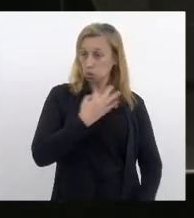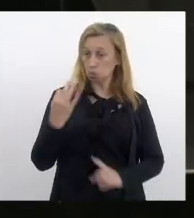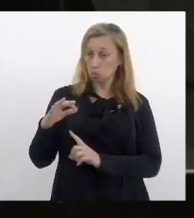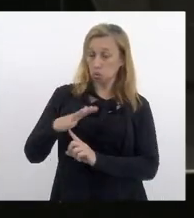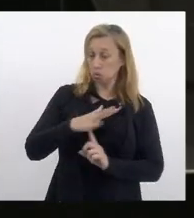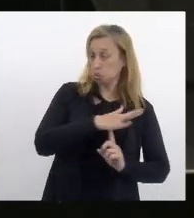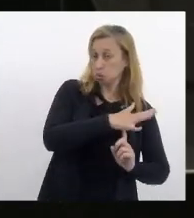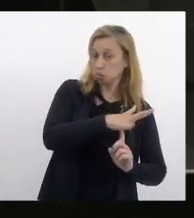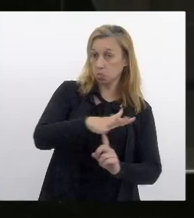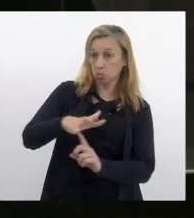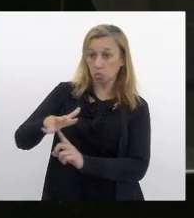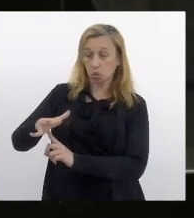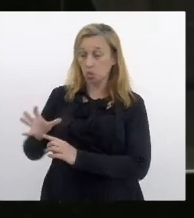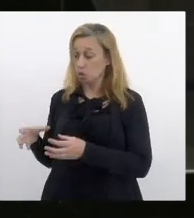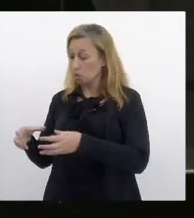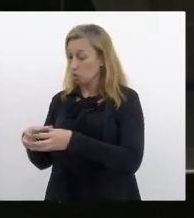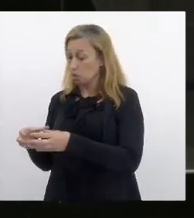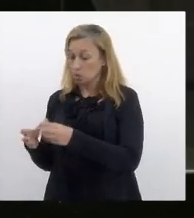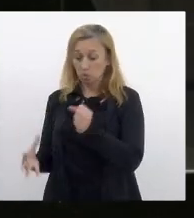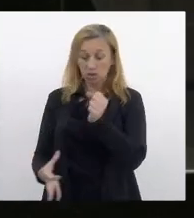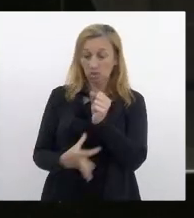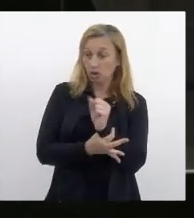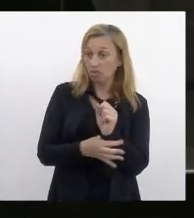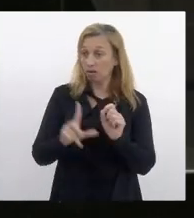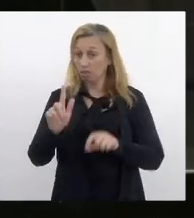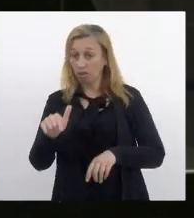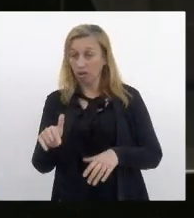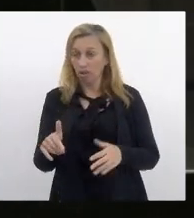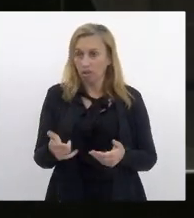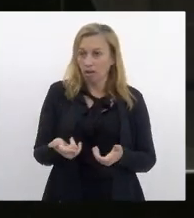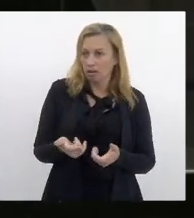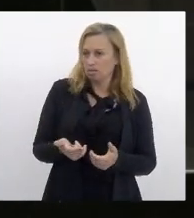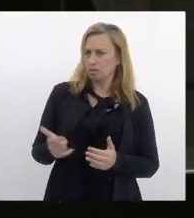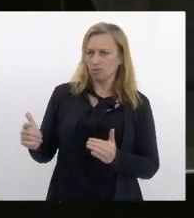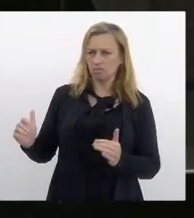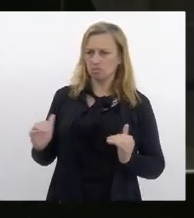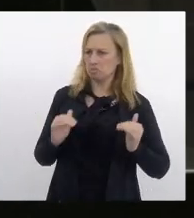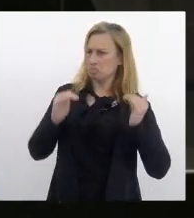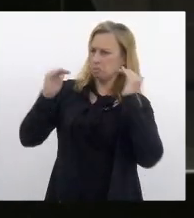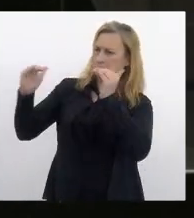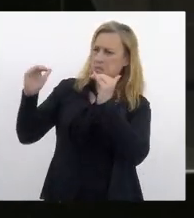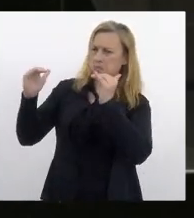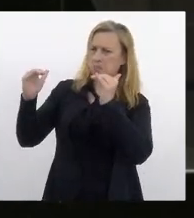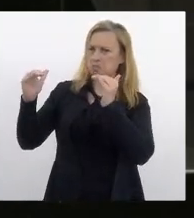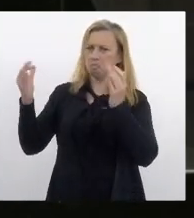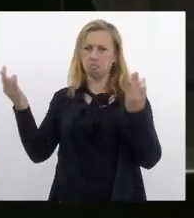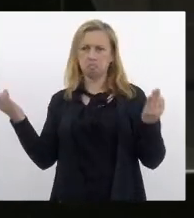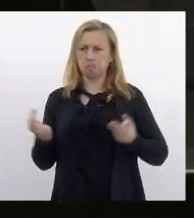helicópteros, a equipe de segurança. Né? Era algo uau. Né?